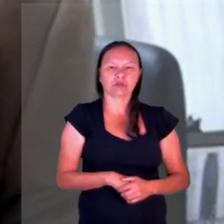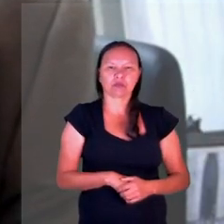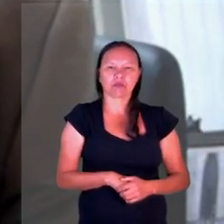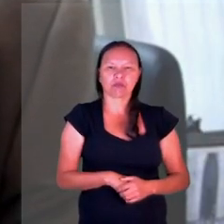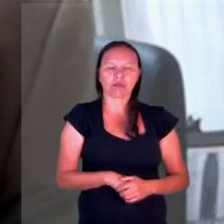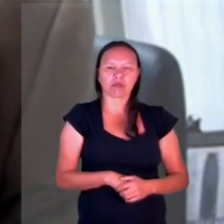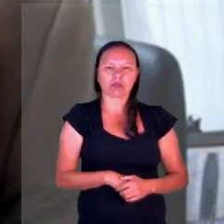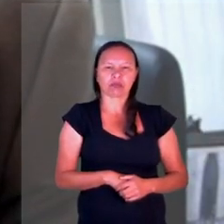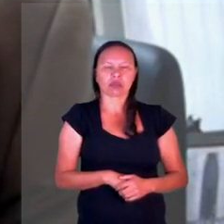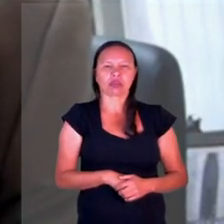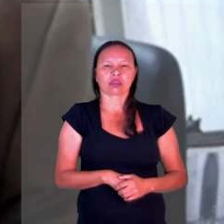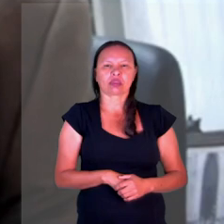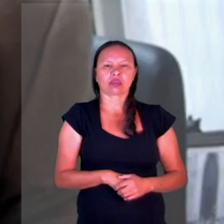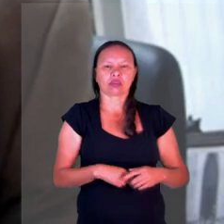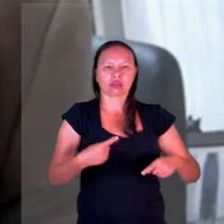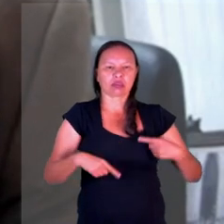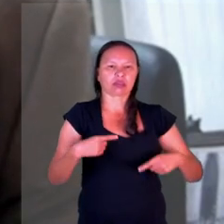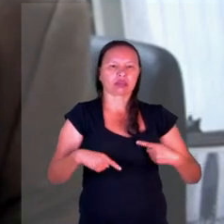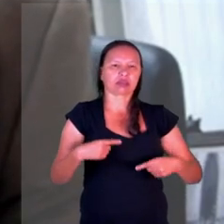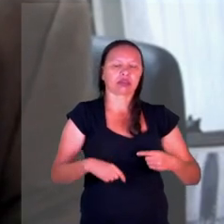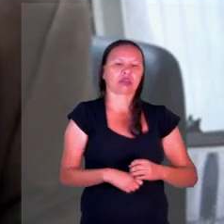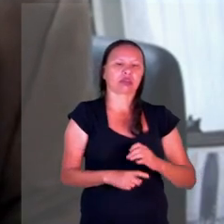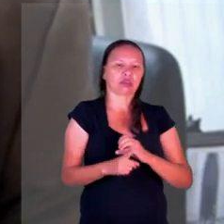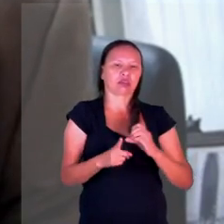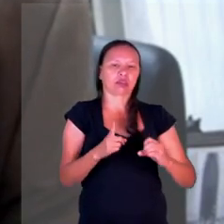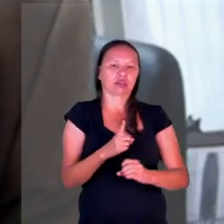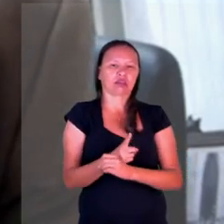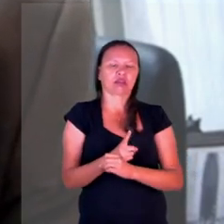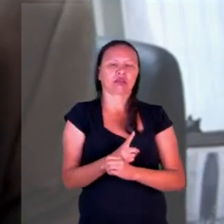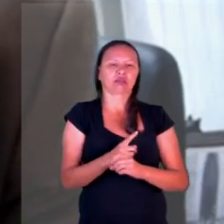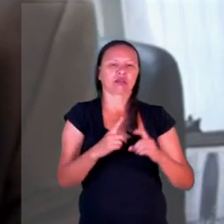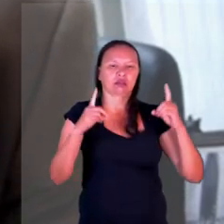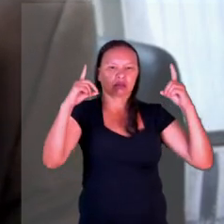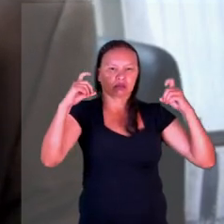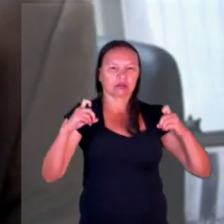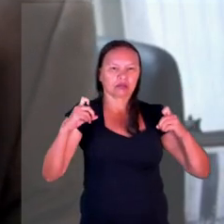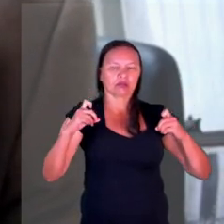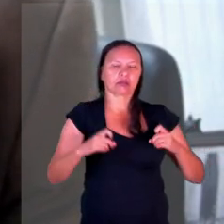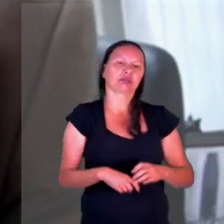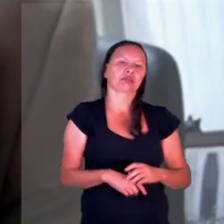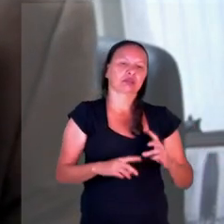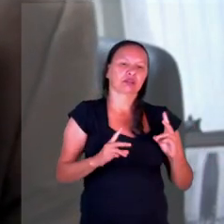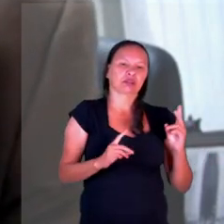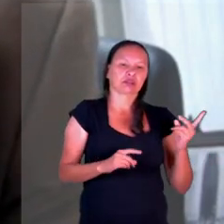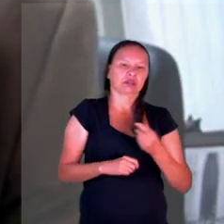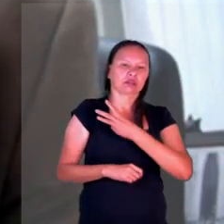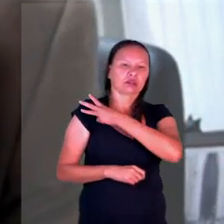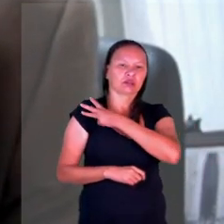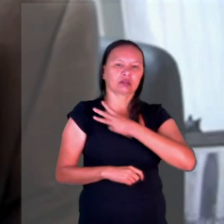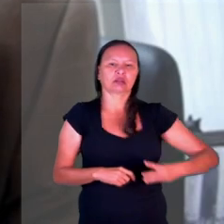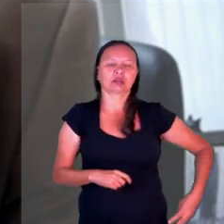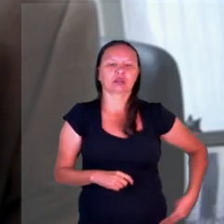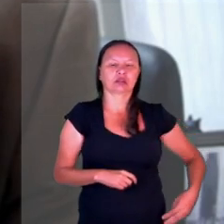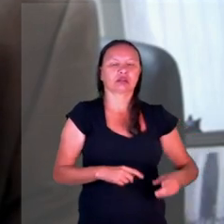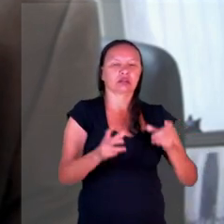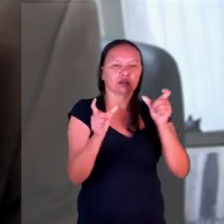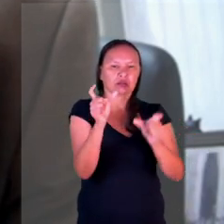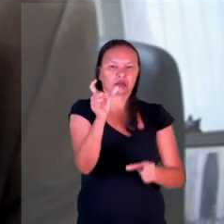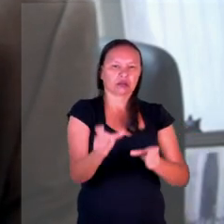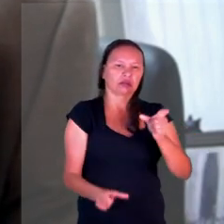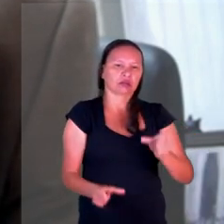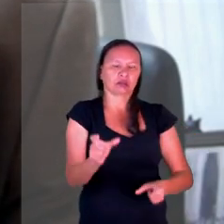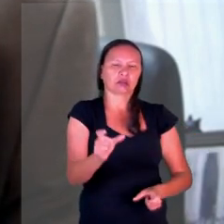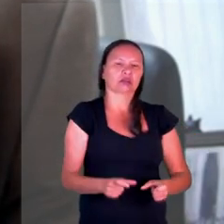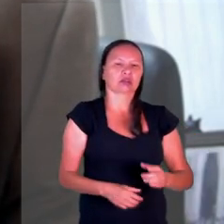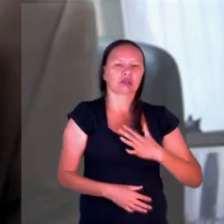profissional mas política social ética de todos os membros do Ministério Público